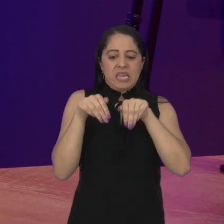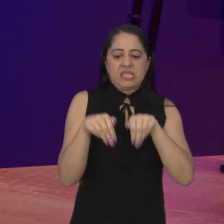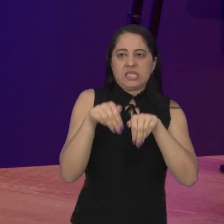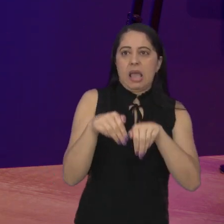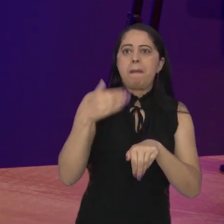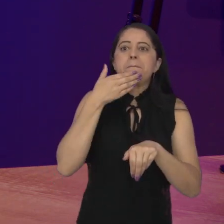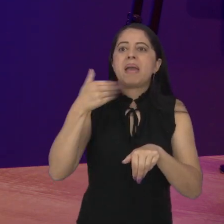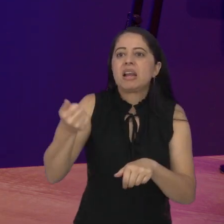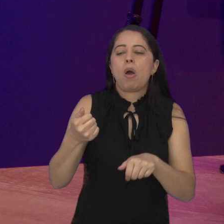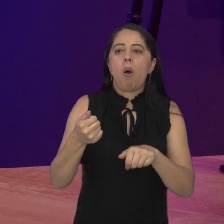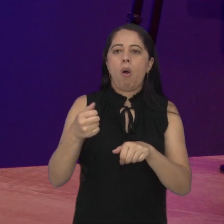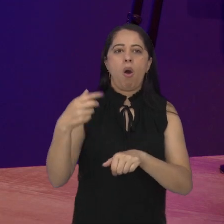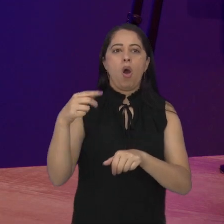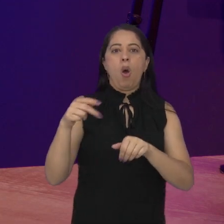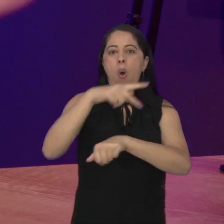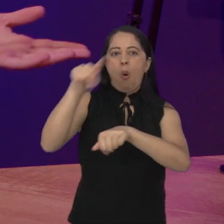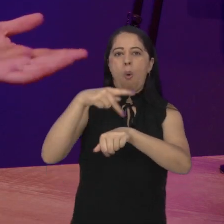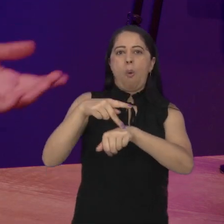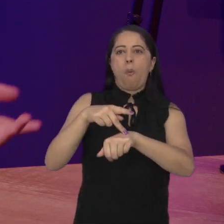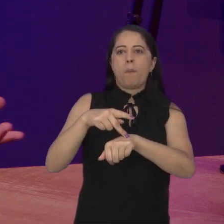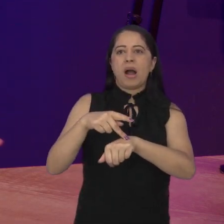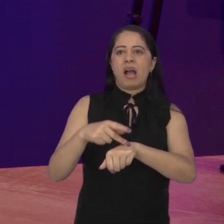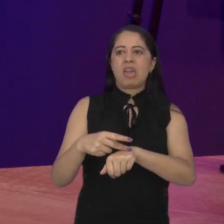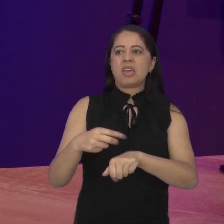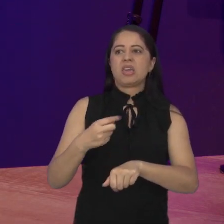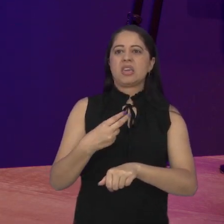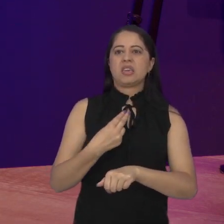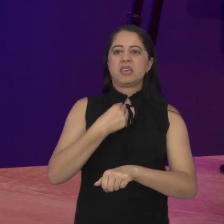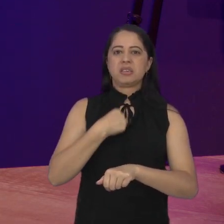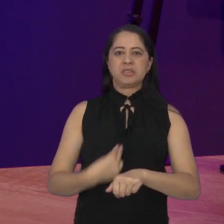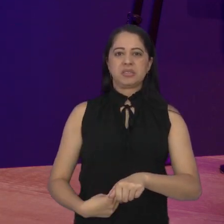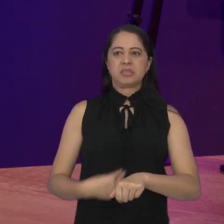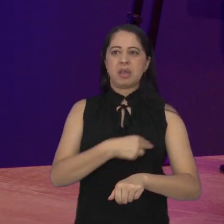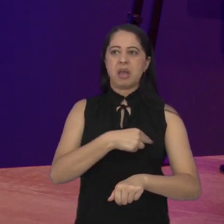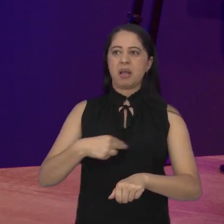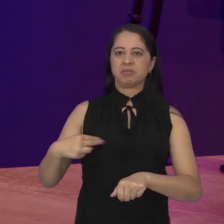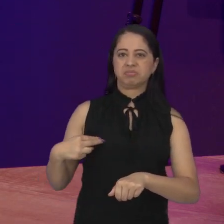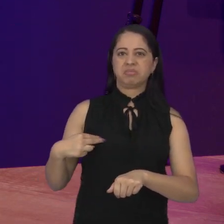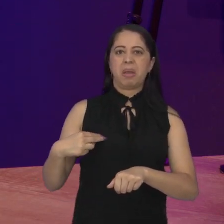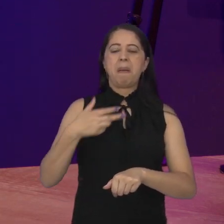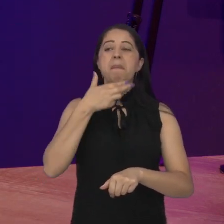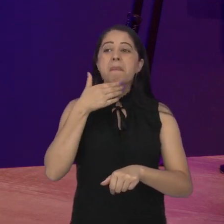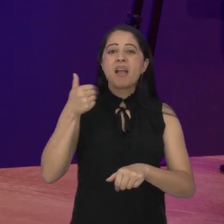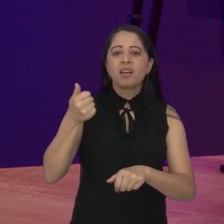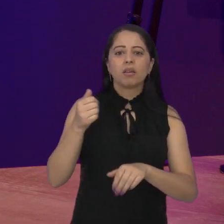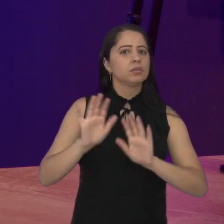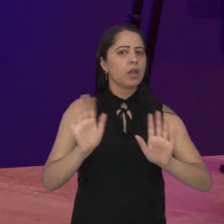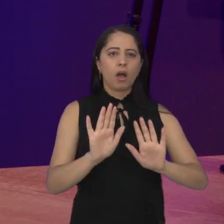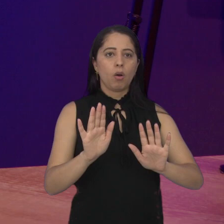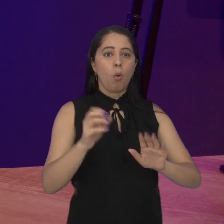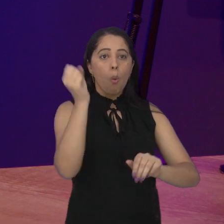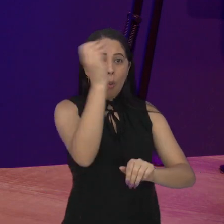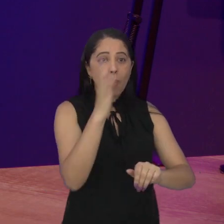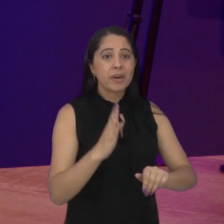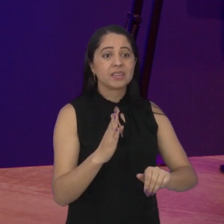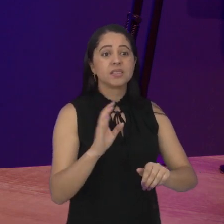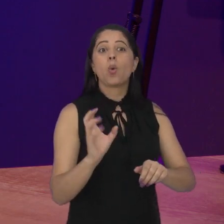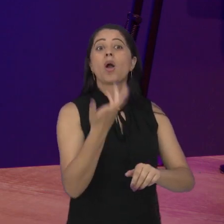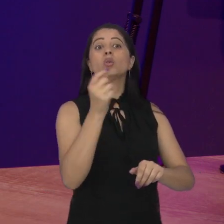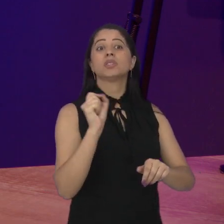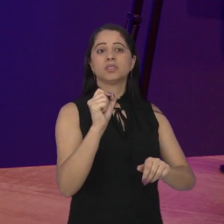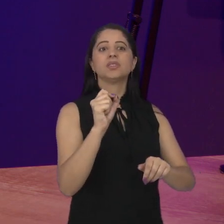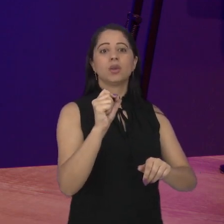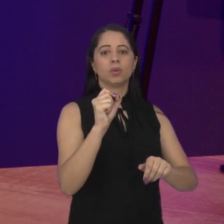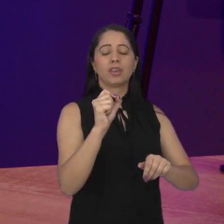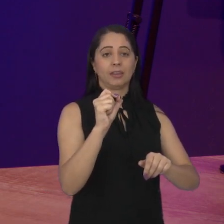Austrália faz, enfim, qualquer um que esteja acima da gente. Só que algo que a gente tem que lembrar é que a gente foi um país colonizado,